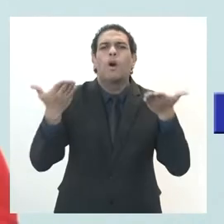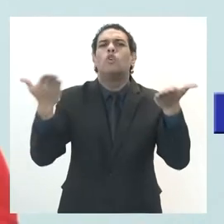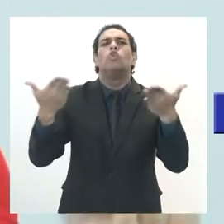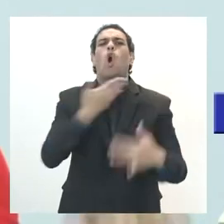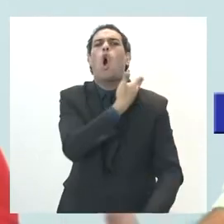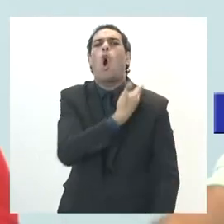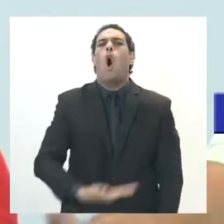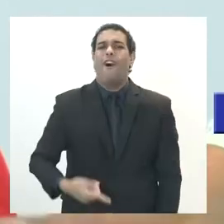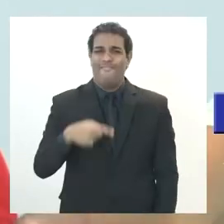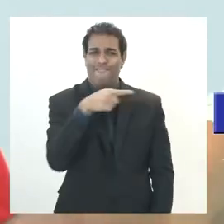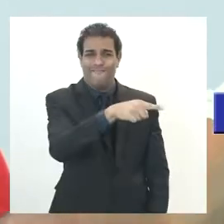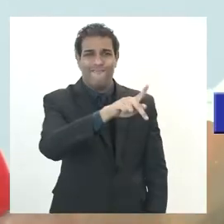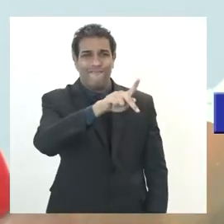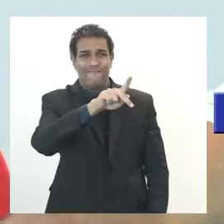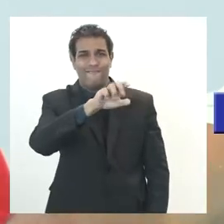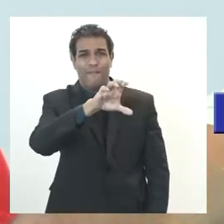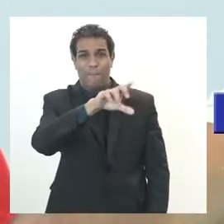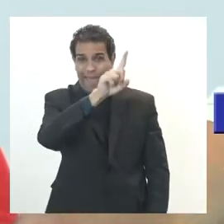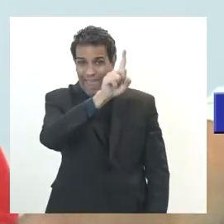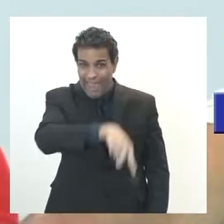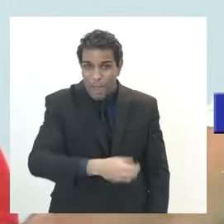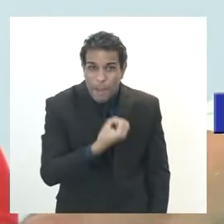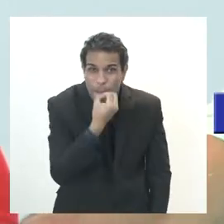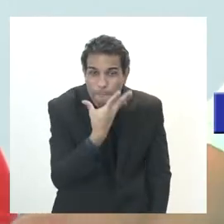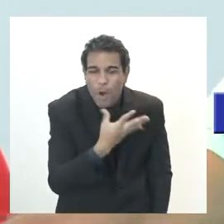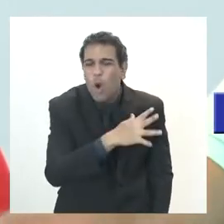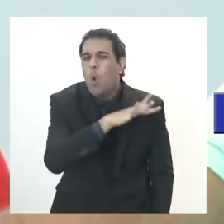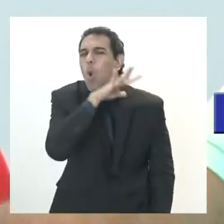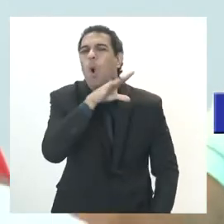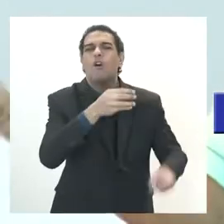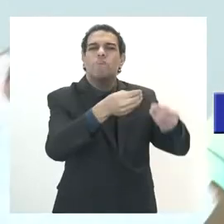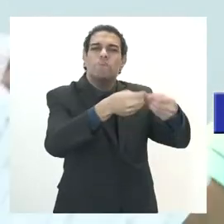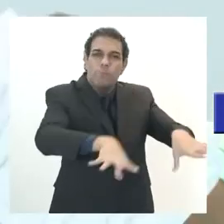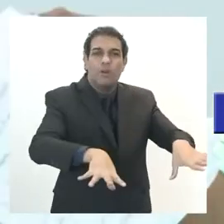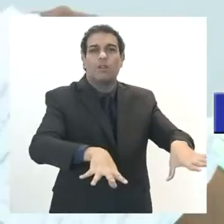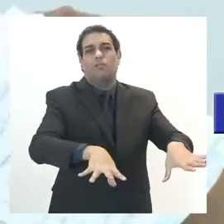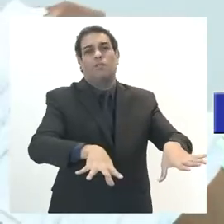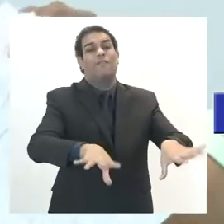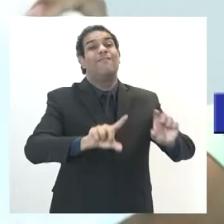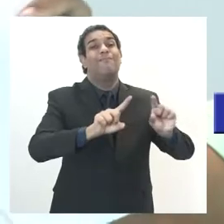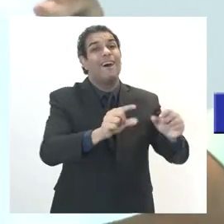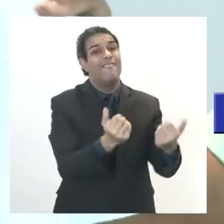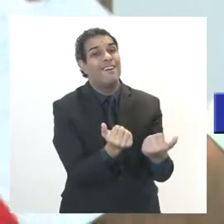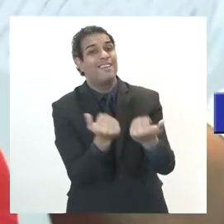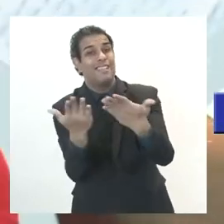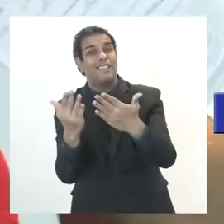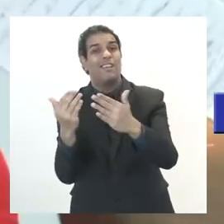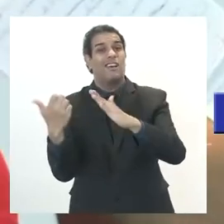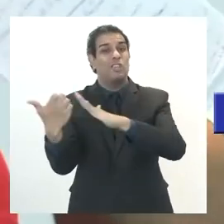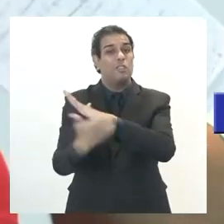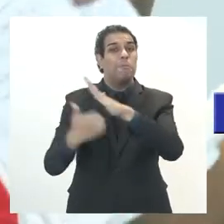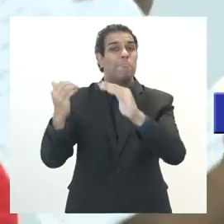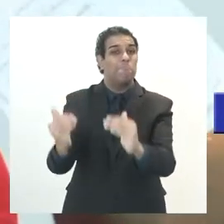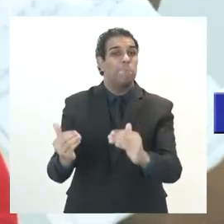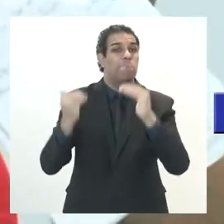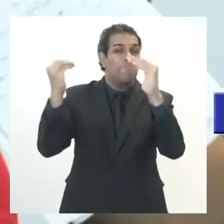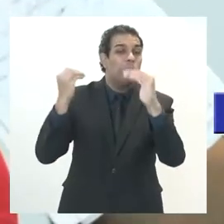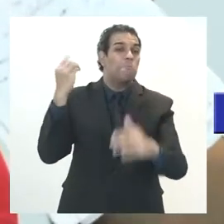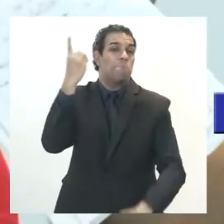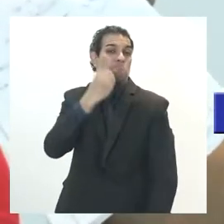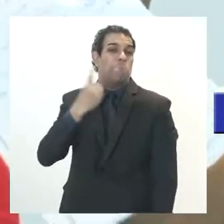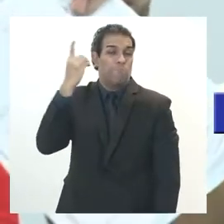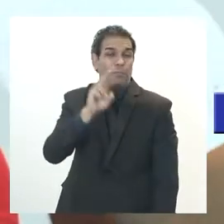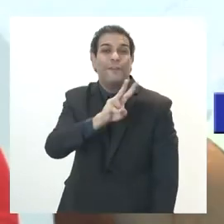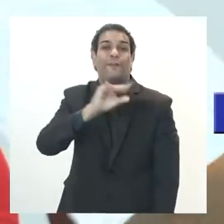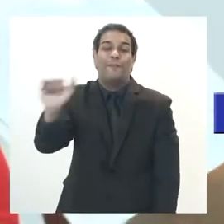que isso aqui não vem beneficiar ninguém assim vai beneficiar Assim muitos políticos muitos